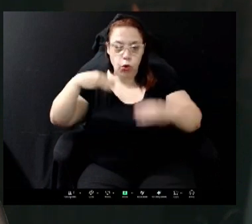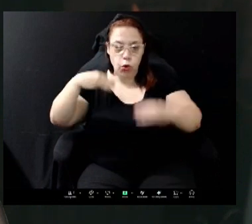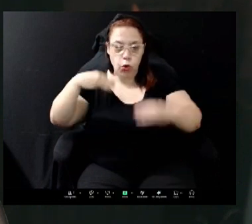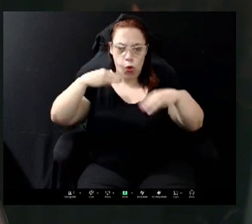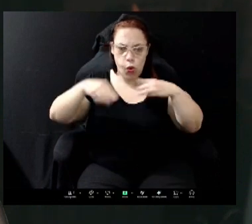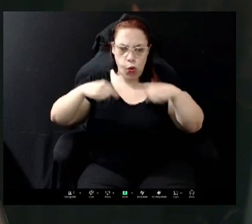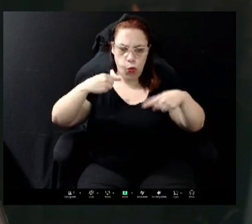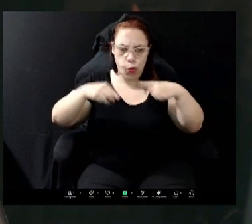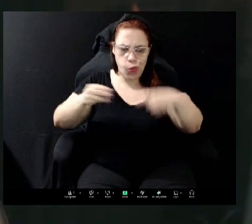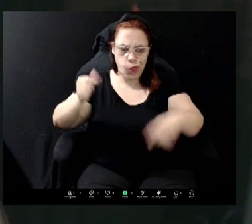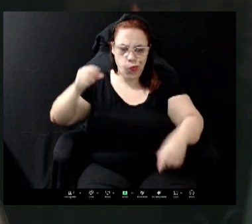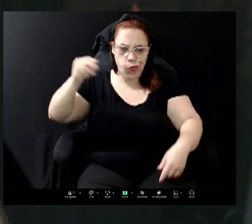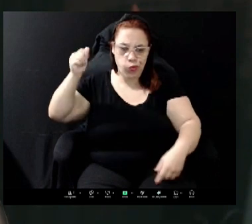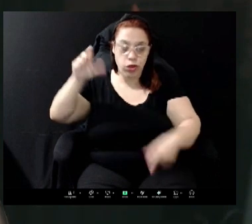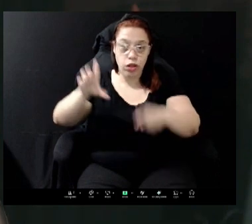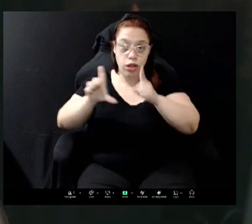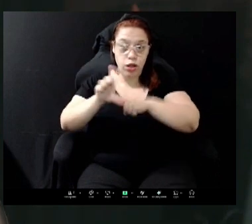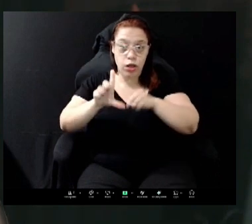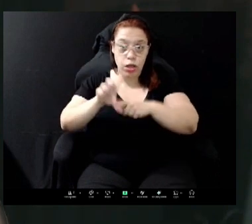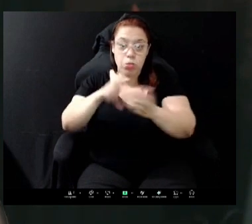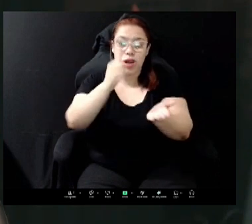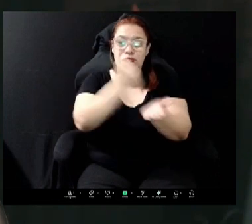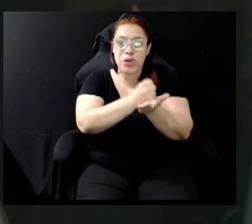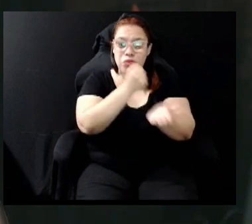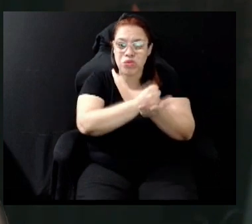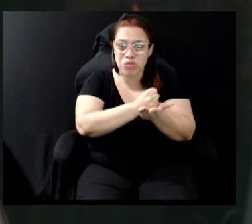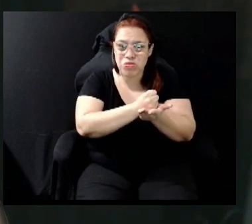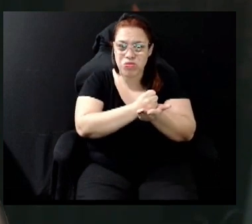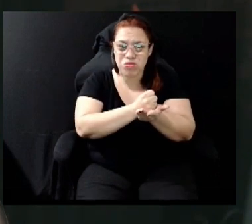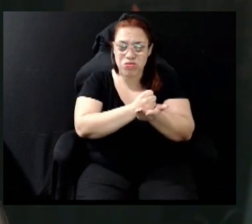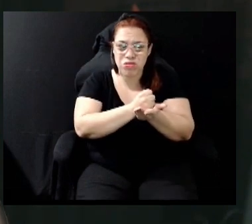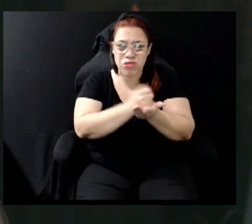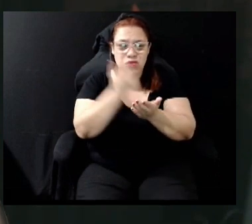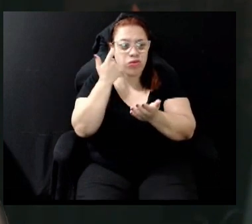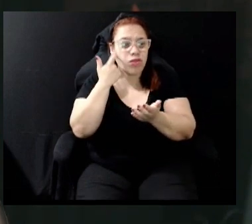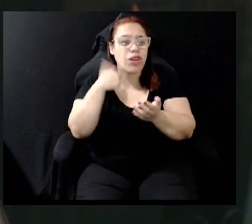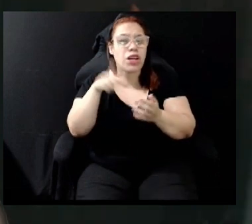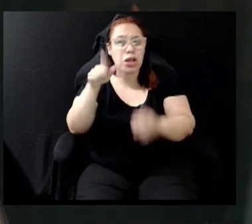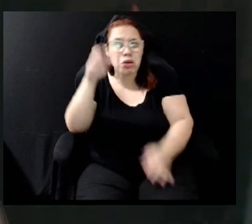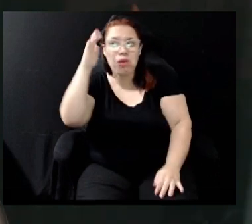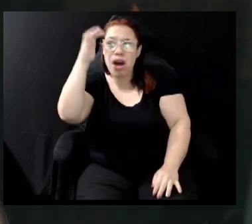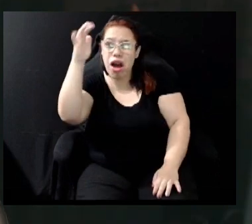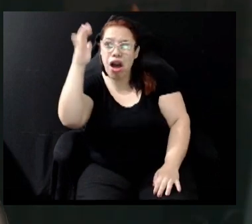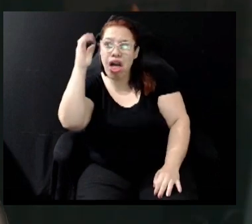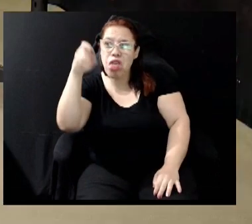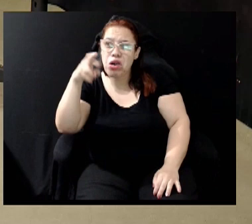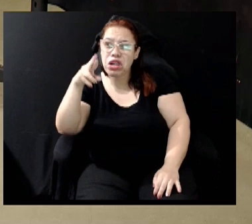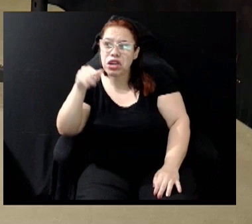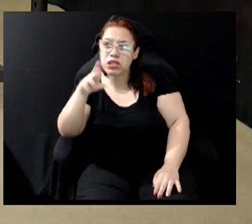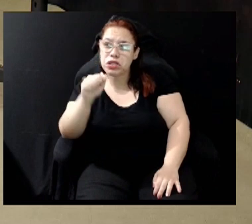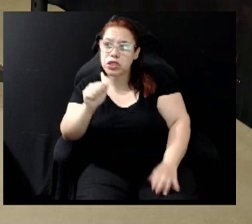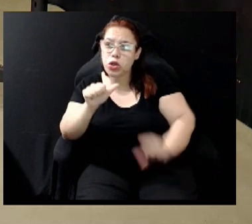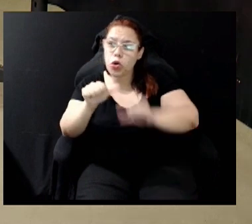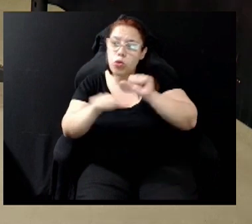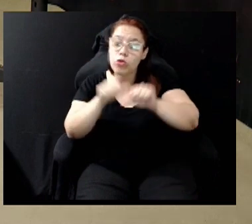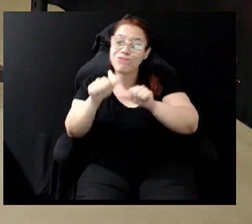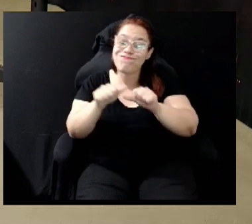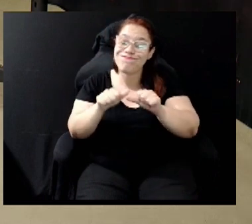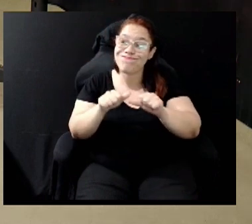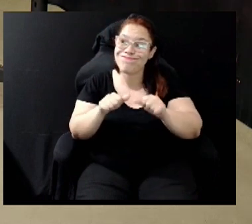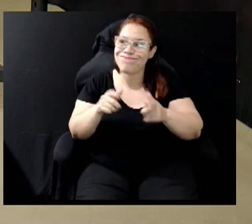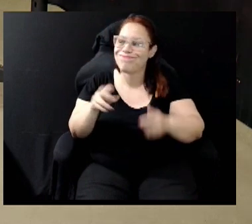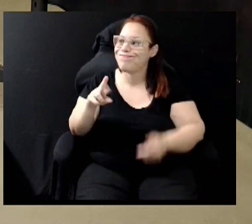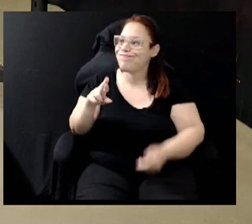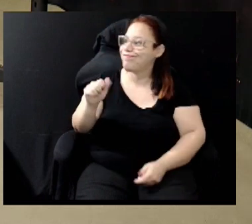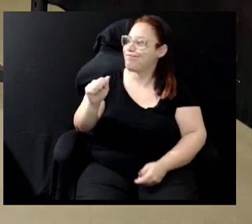tinham letras mais marcantes. Isso é nostalgia ou realmente mudou? Ah, Raquel.